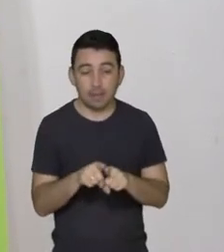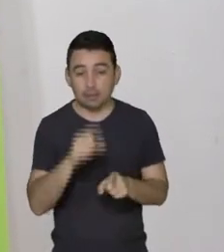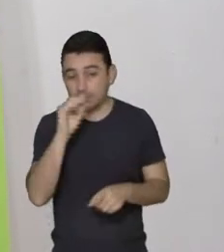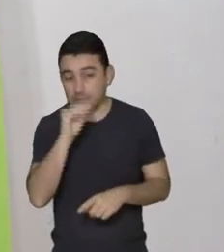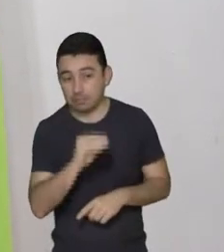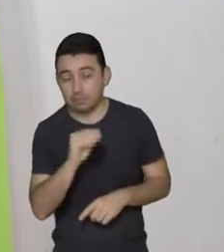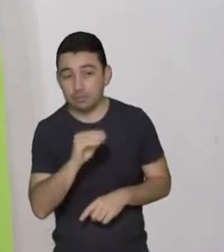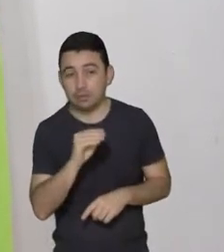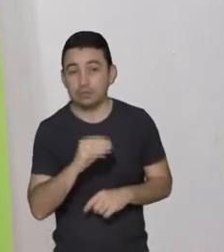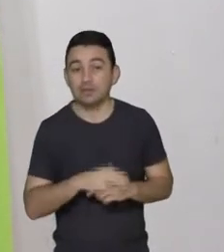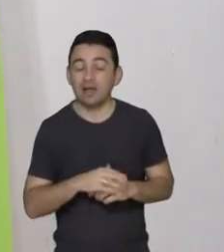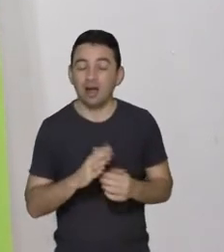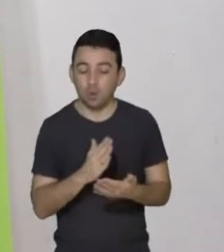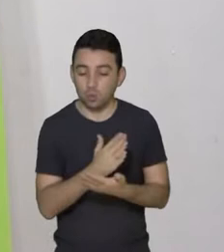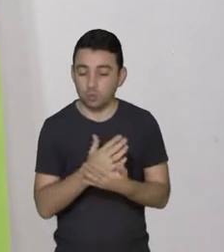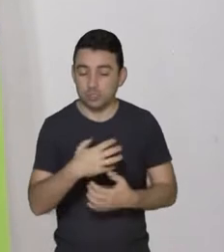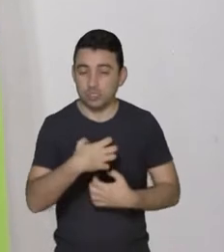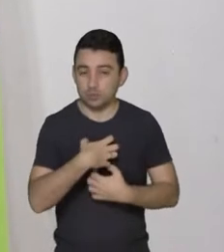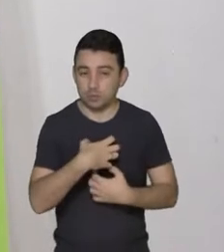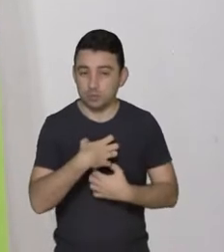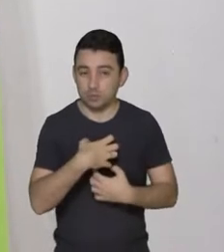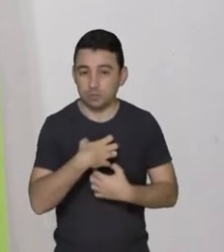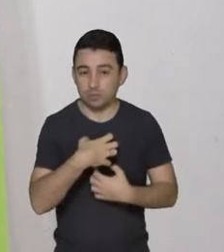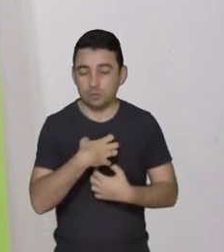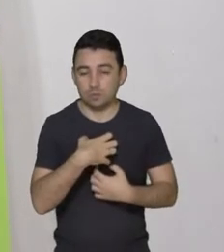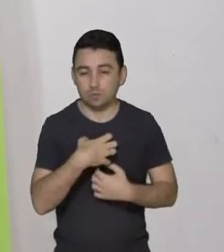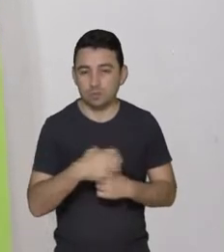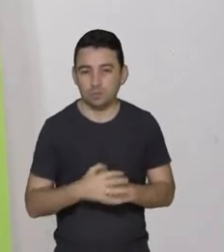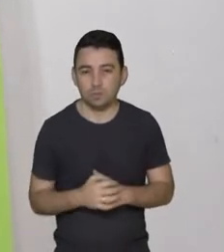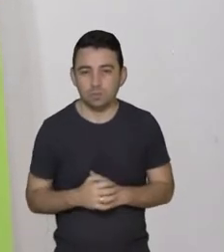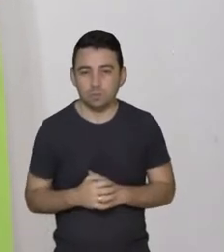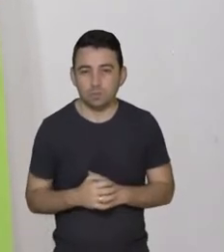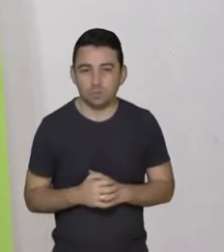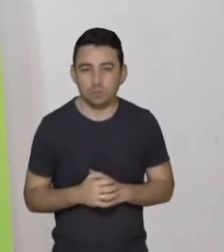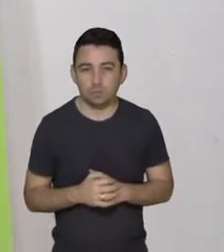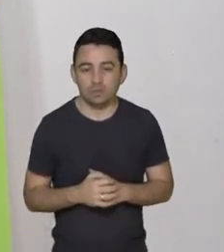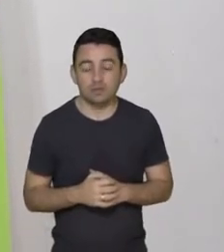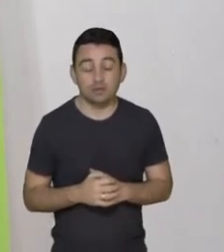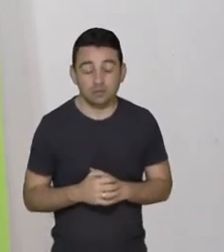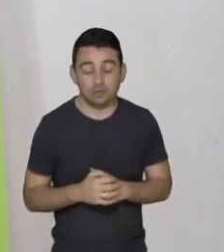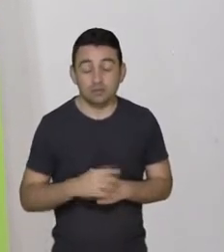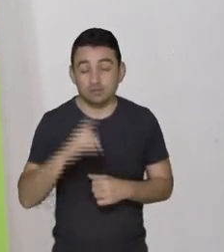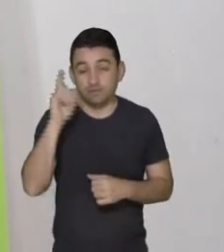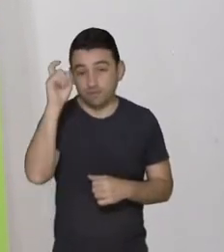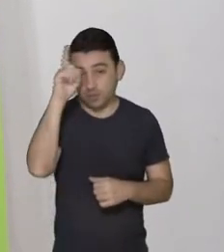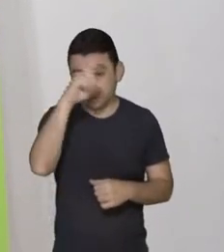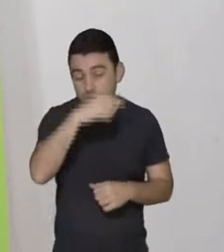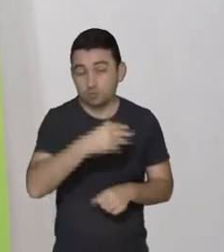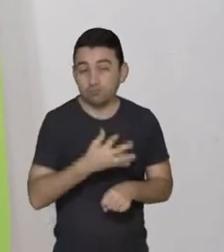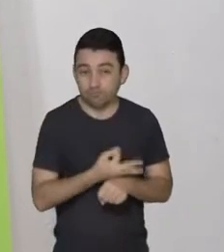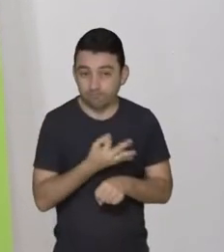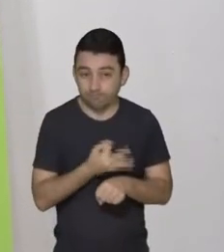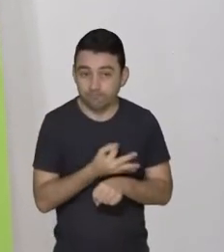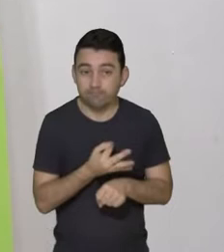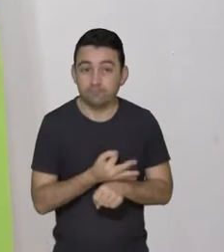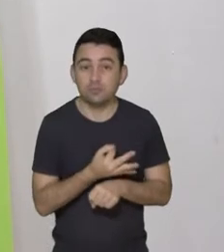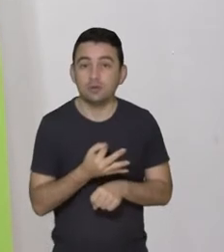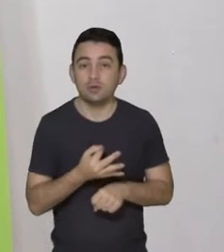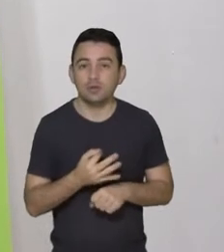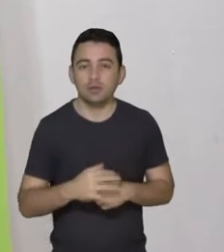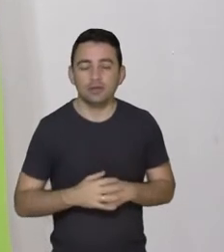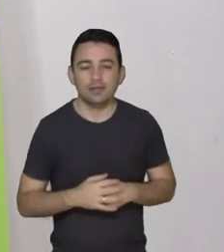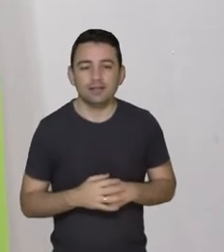são dois sentimentos muito quentes muito intensos né os dois